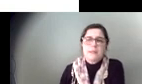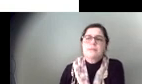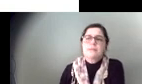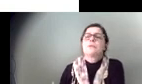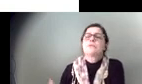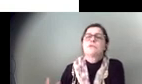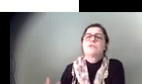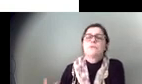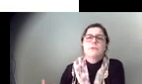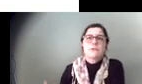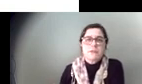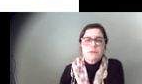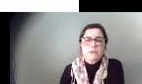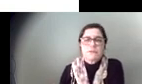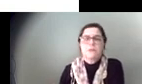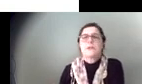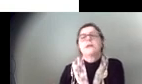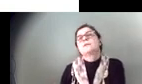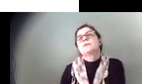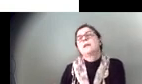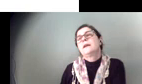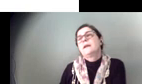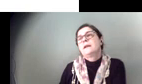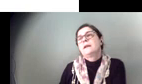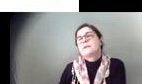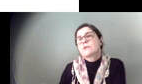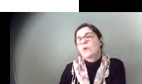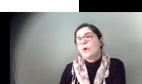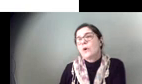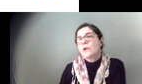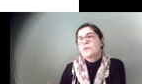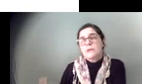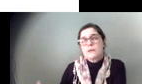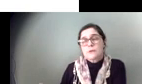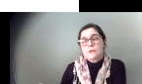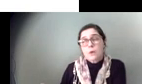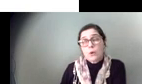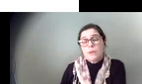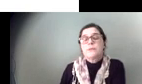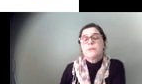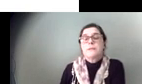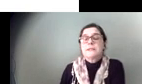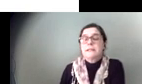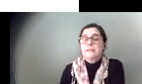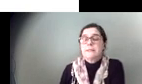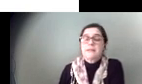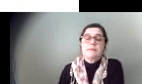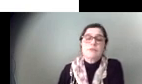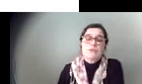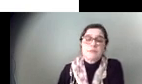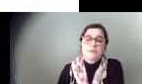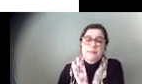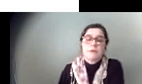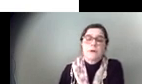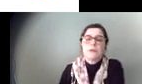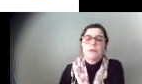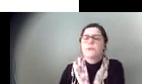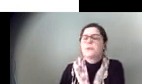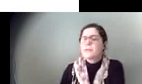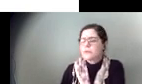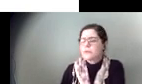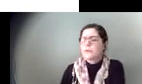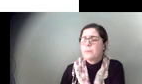ficar sempre motivando, fazendo os campeonatos, né? Nas escolas ou interescolas, para manter essa motivação.